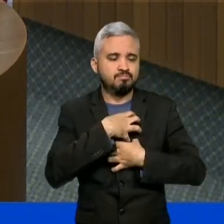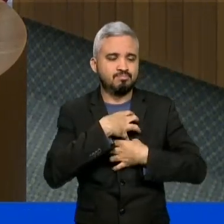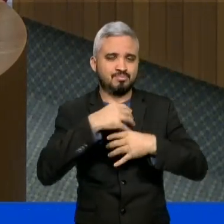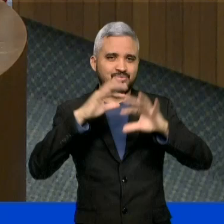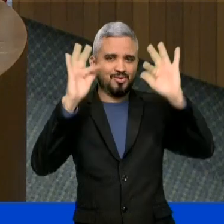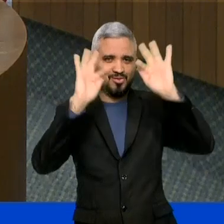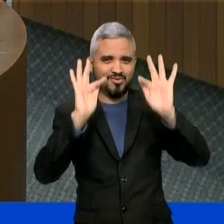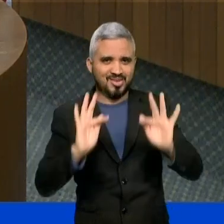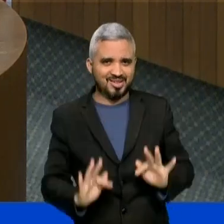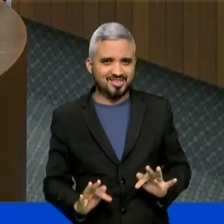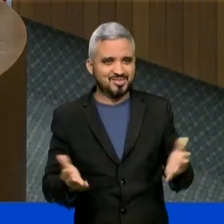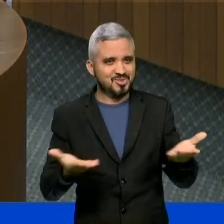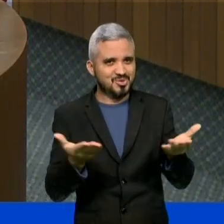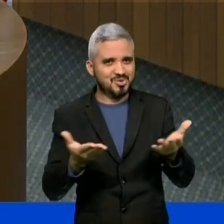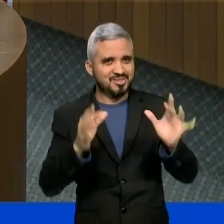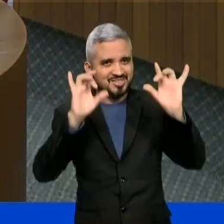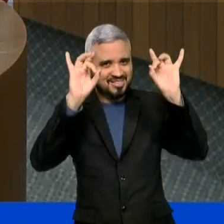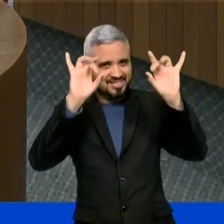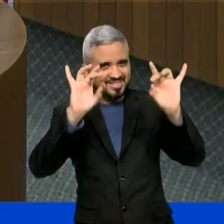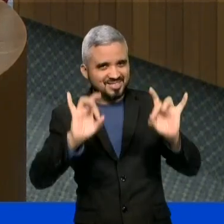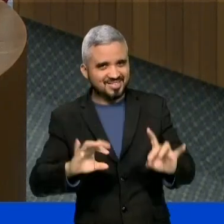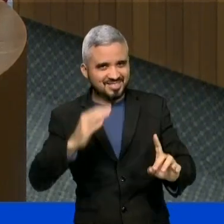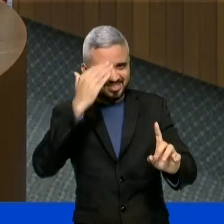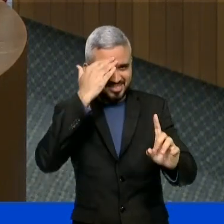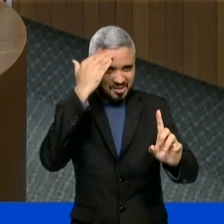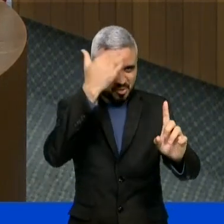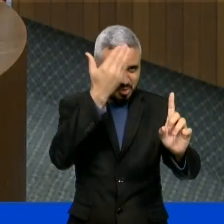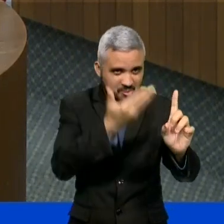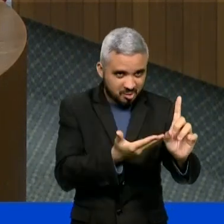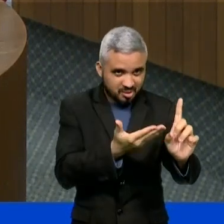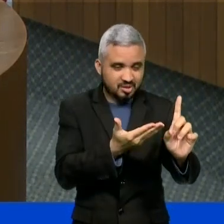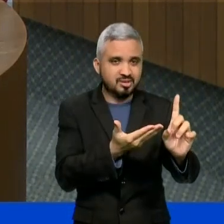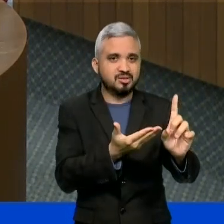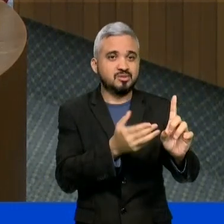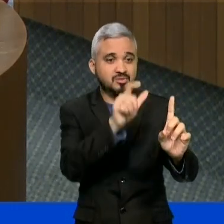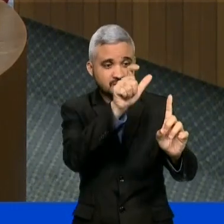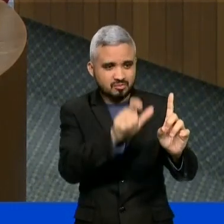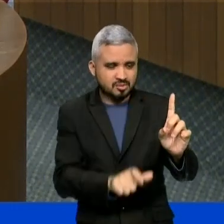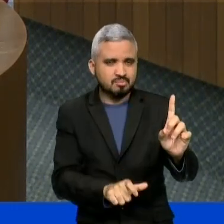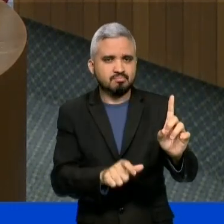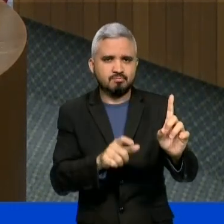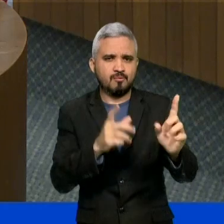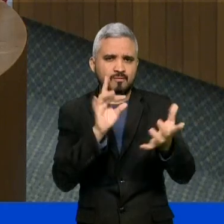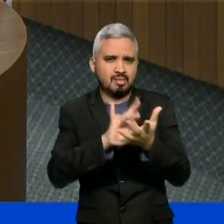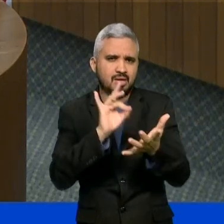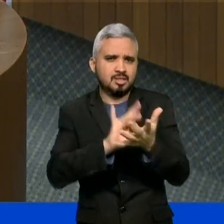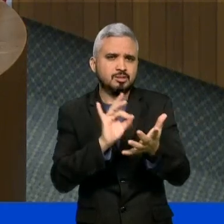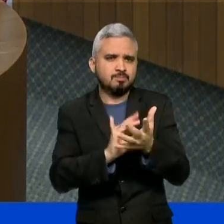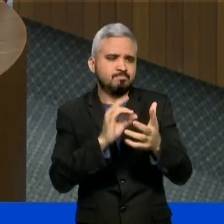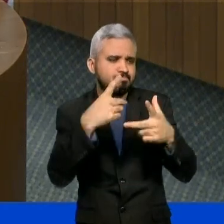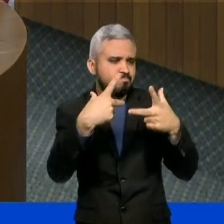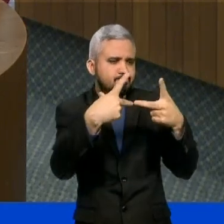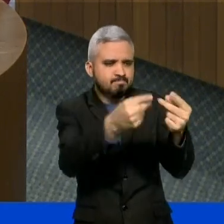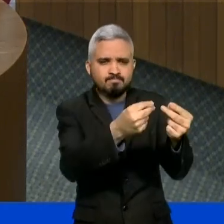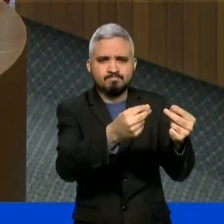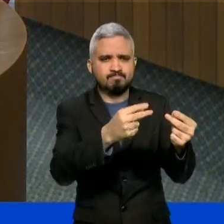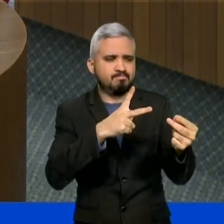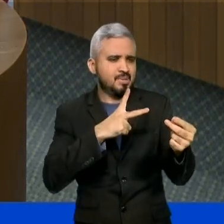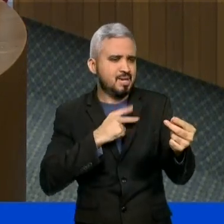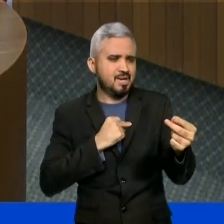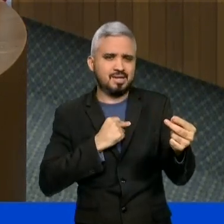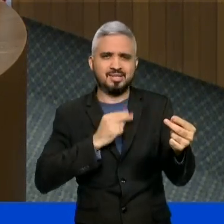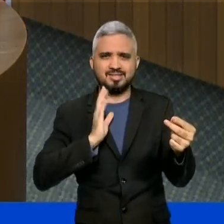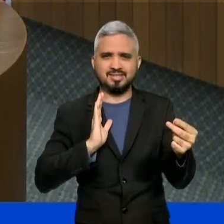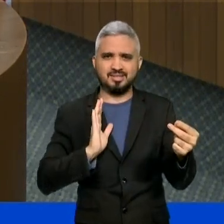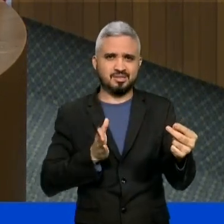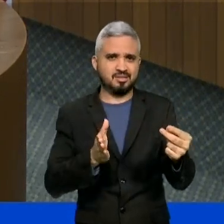essa homenagem, porque você é extremamente merecedor dessa homenagem, extremamente. porque